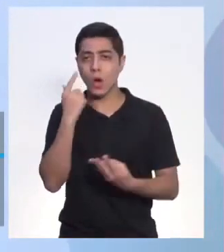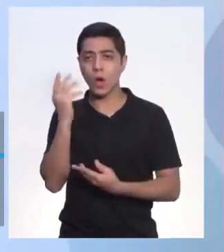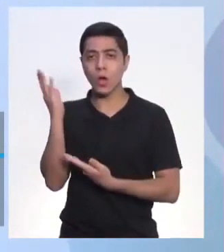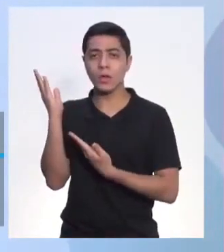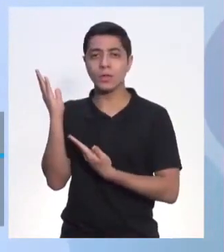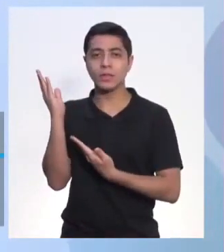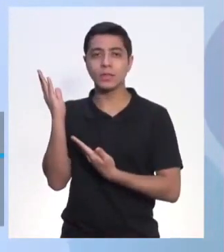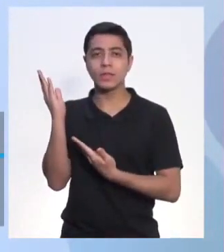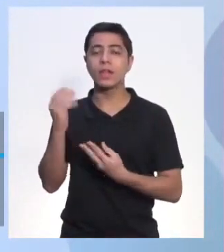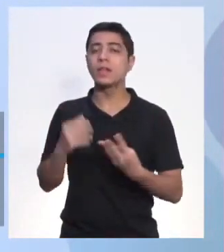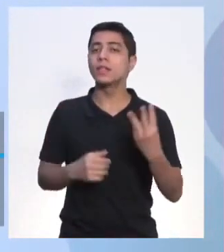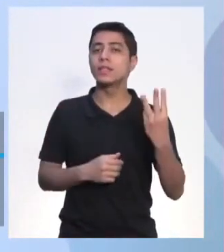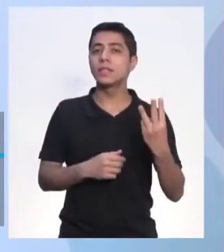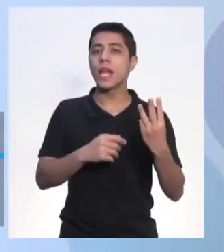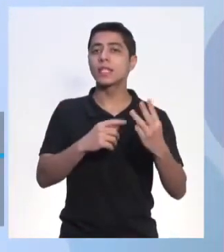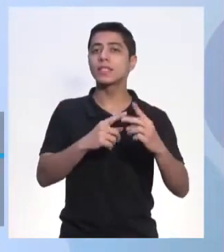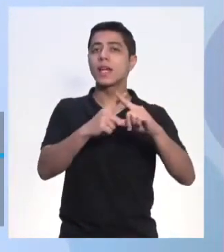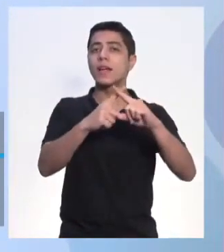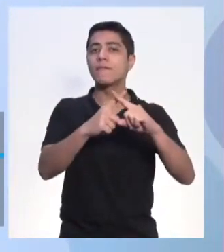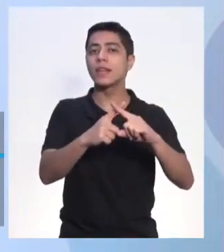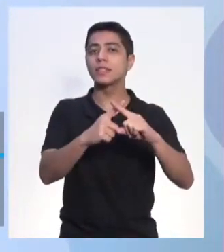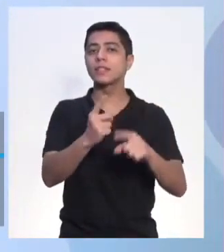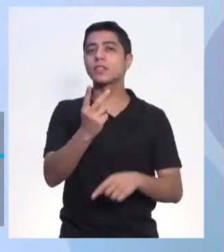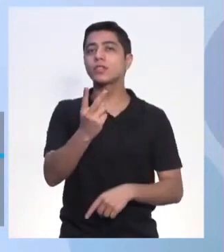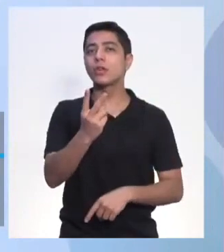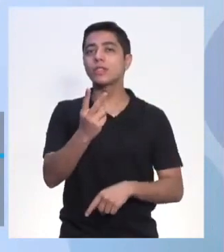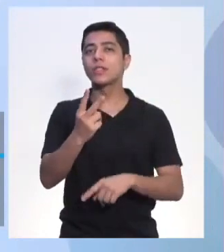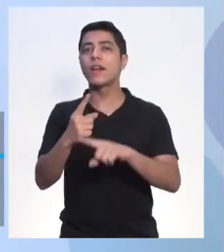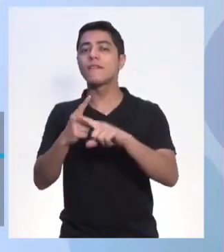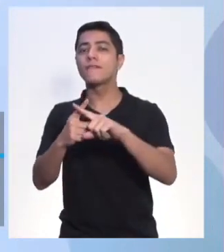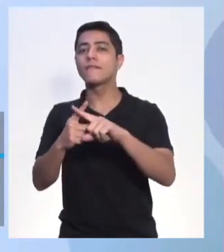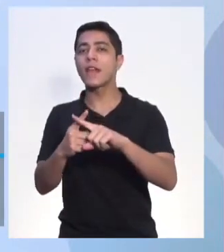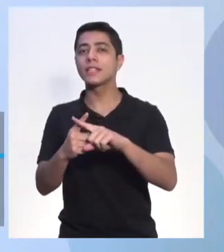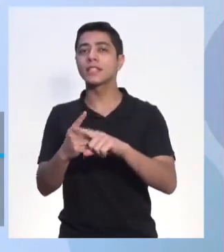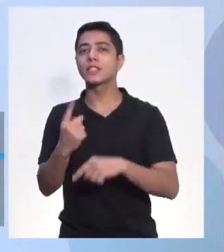2, 6. 6 vezes 1, 6.